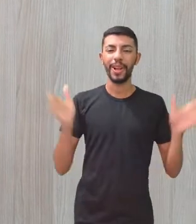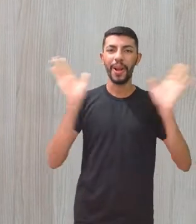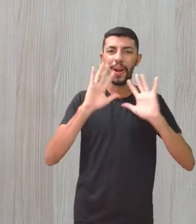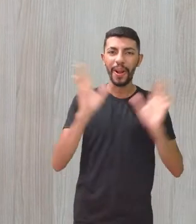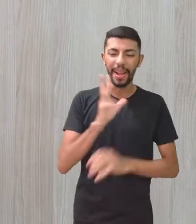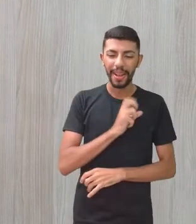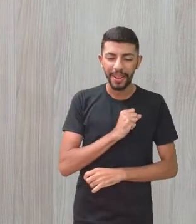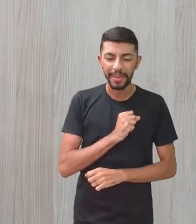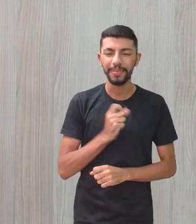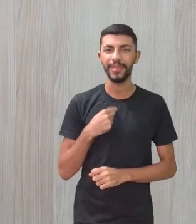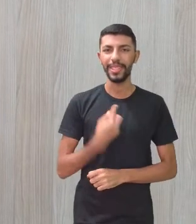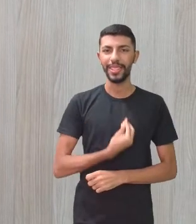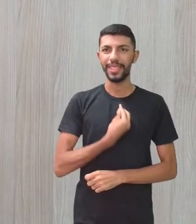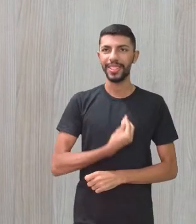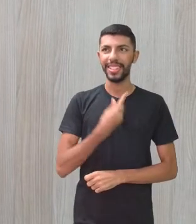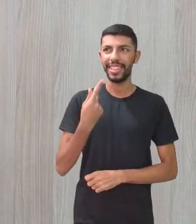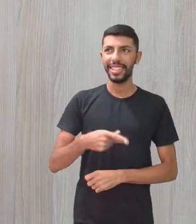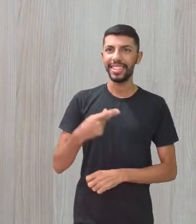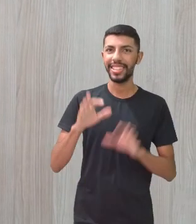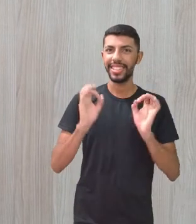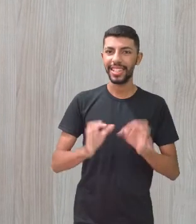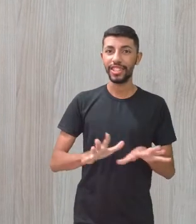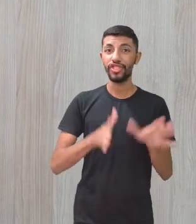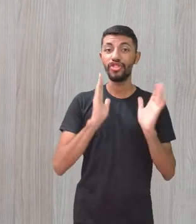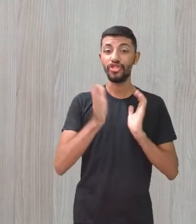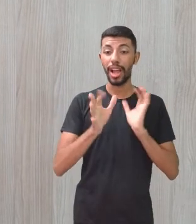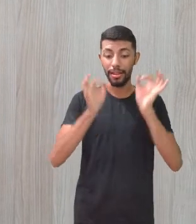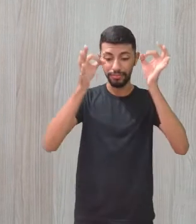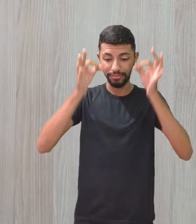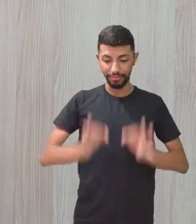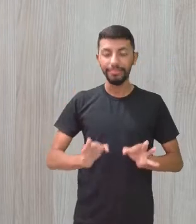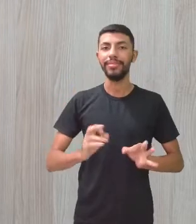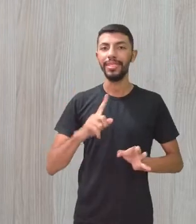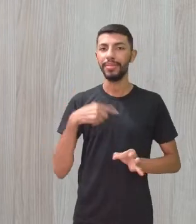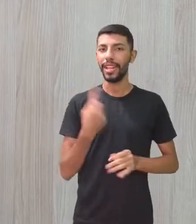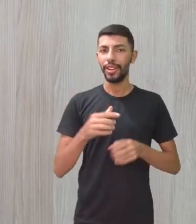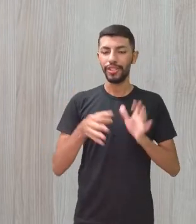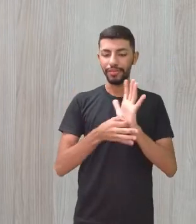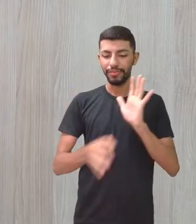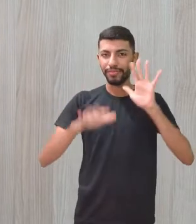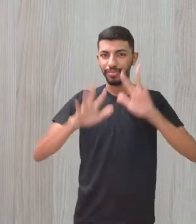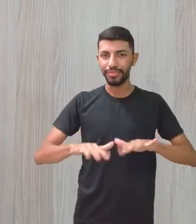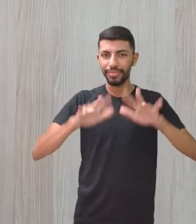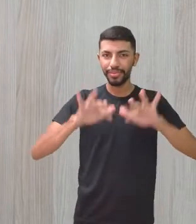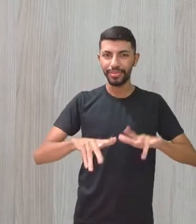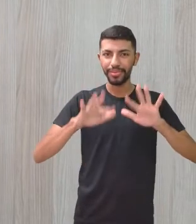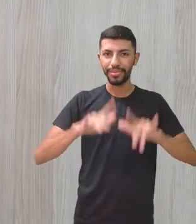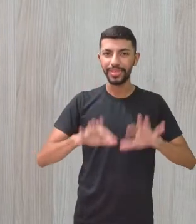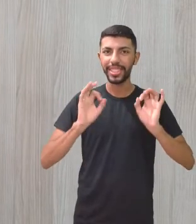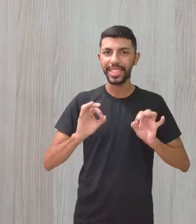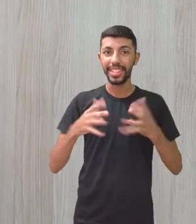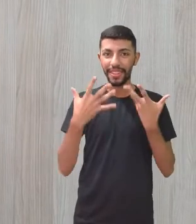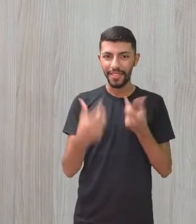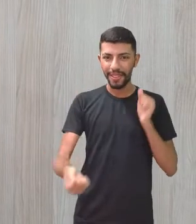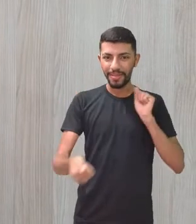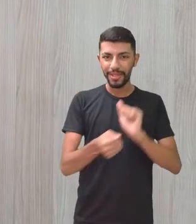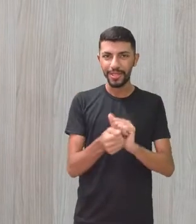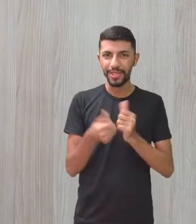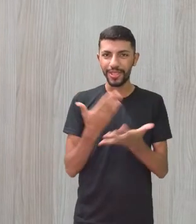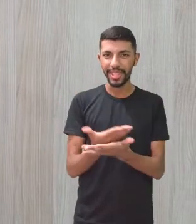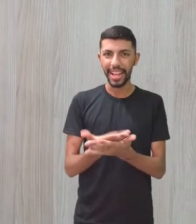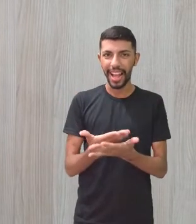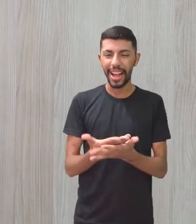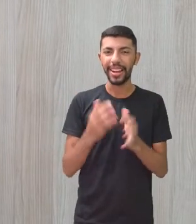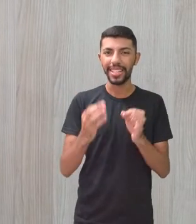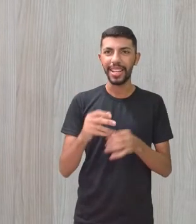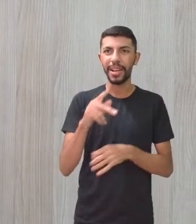amores, estou aqui, tá? Prontinha para a gente conversar aqui no chat, tá bom? Então vamos juntos nessa aula, não